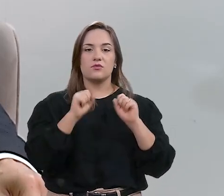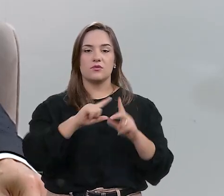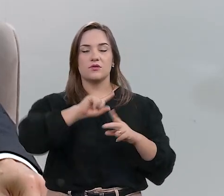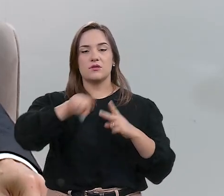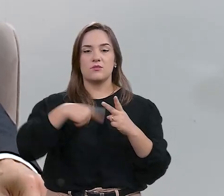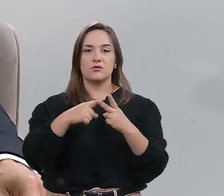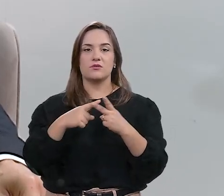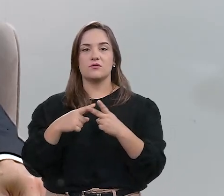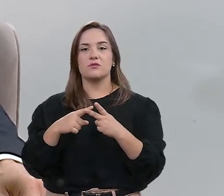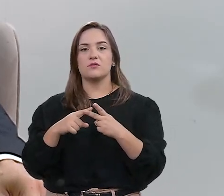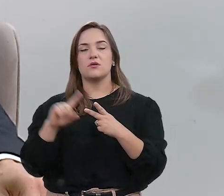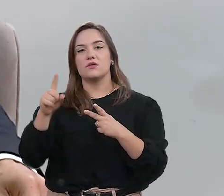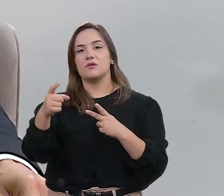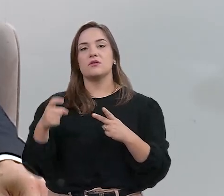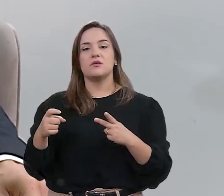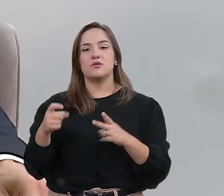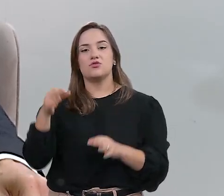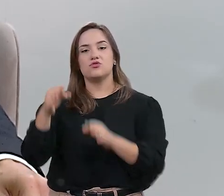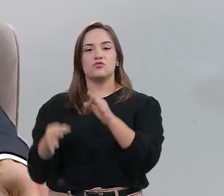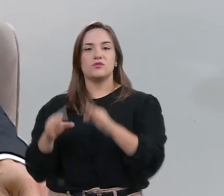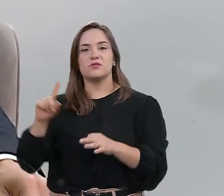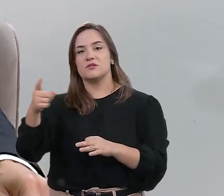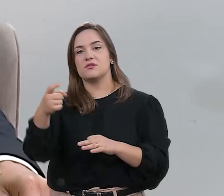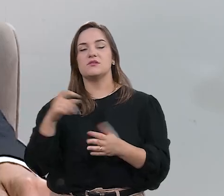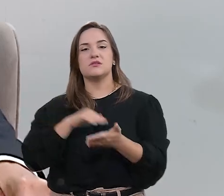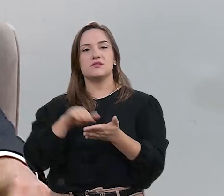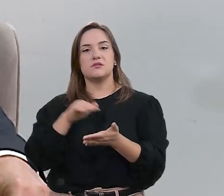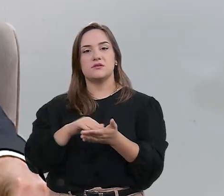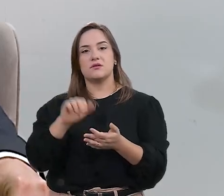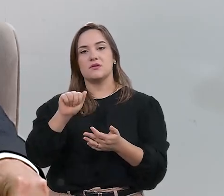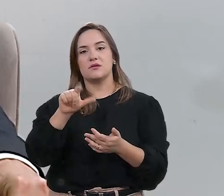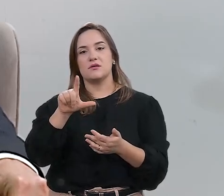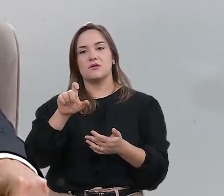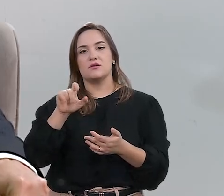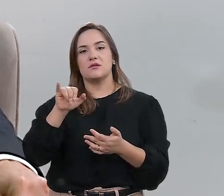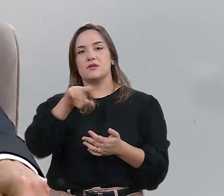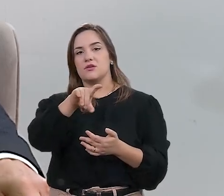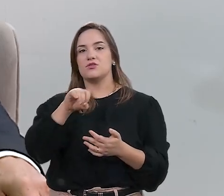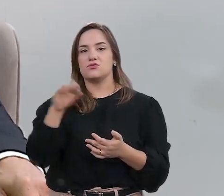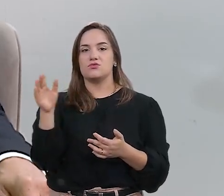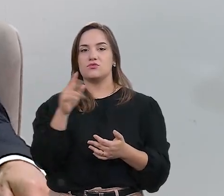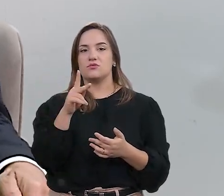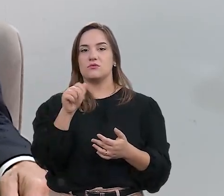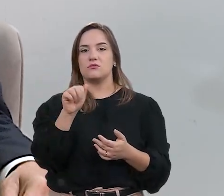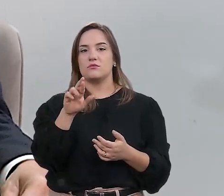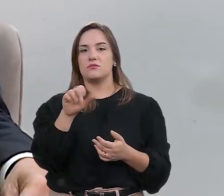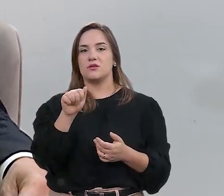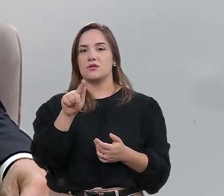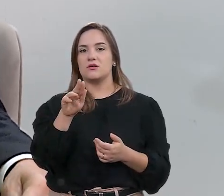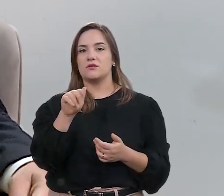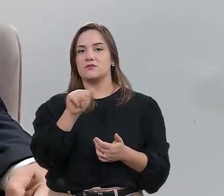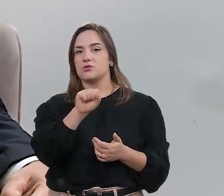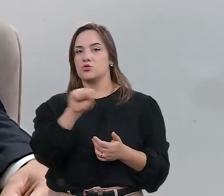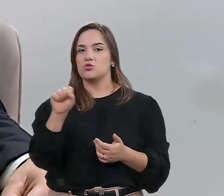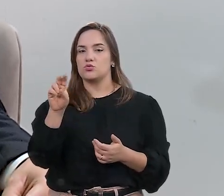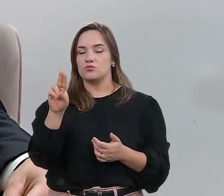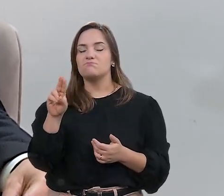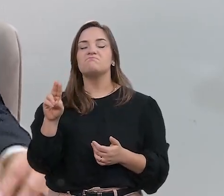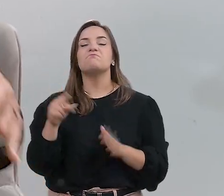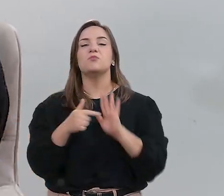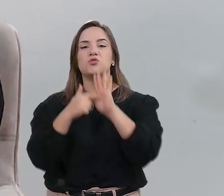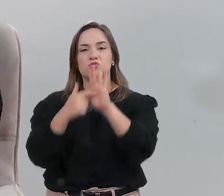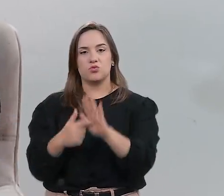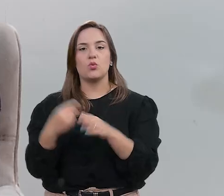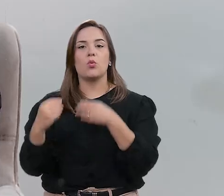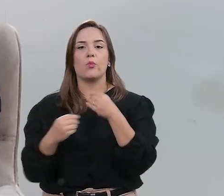o ex-juiz, ex-secretário, Dr. Aleixo Paraguaçu, né, que fez uma defesa brilhante da